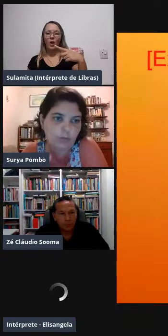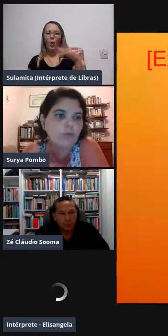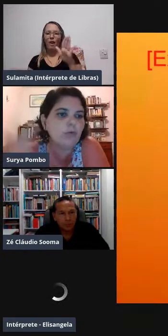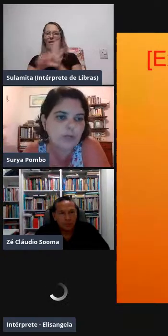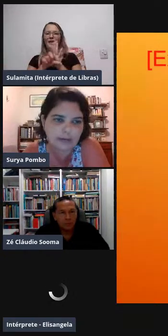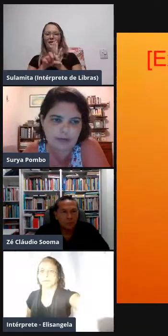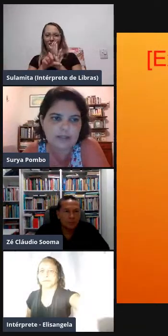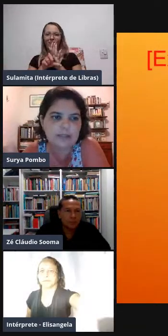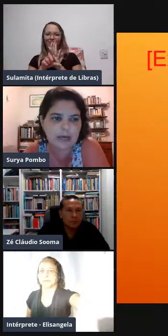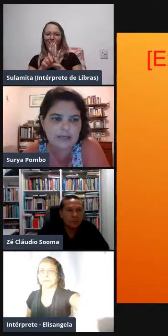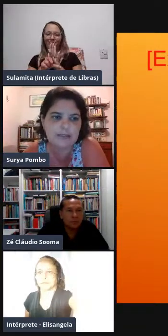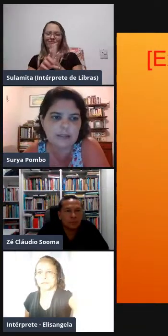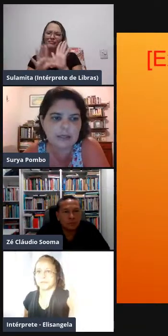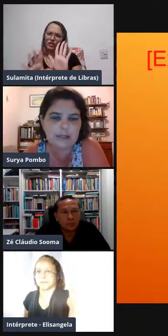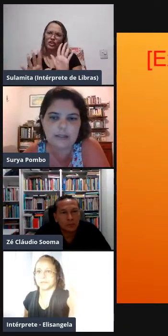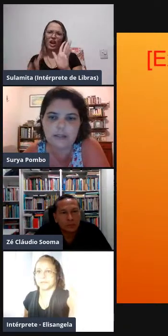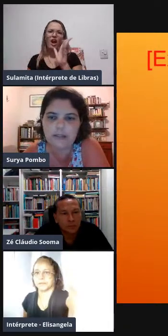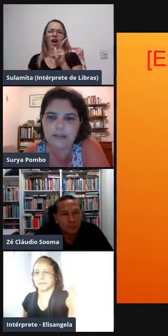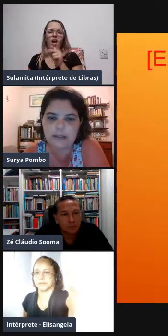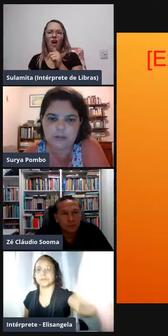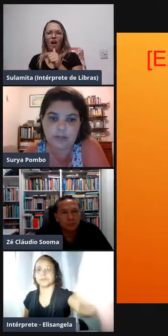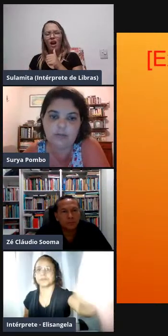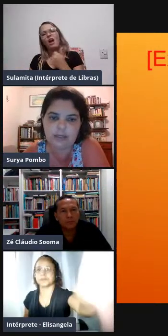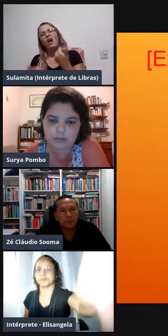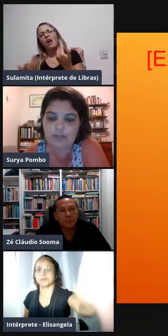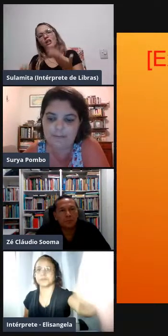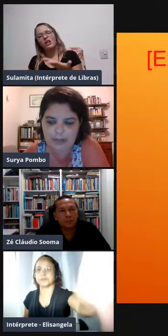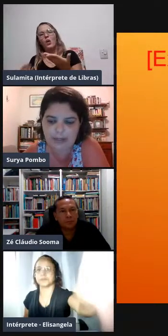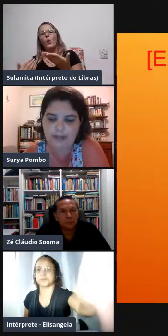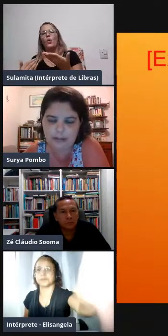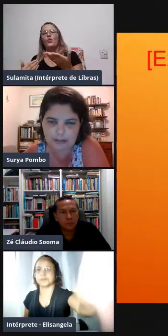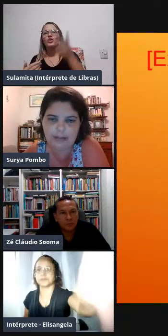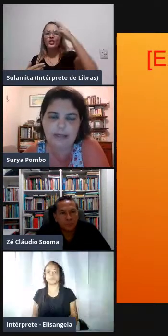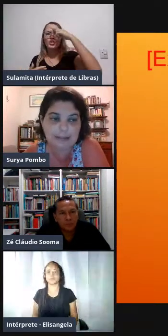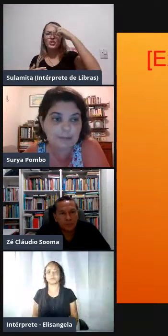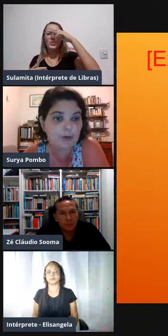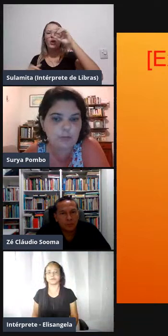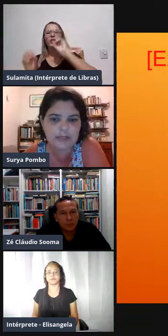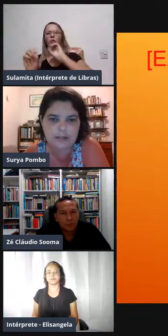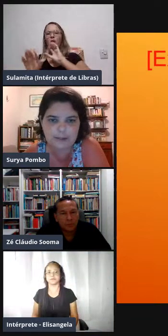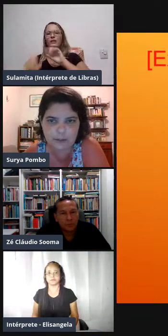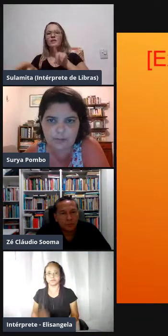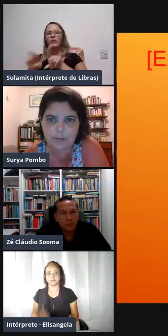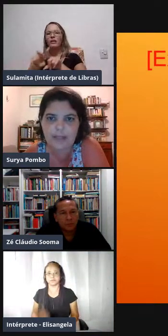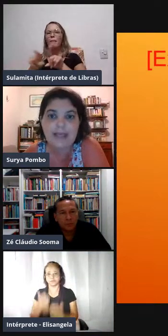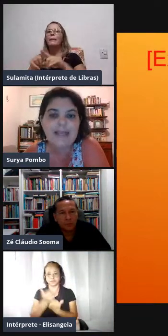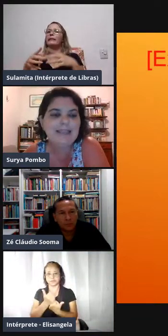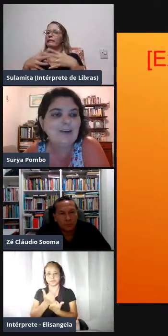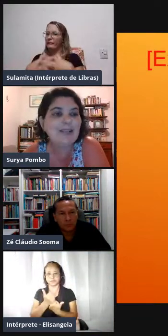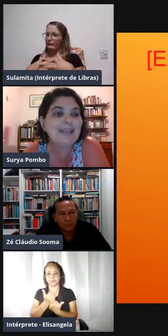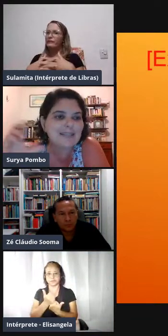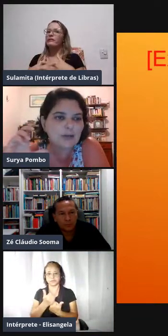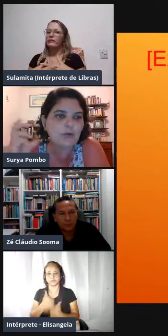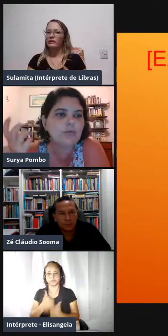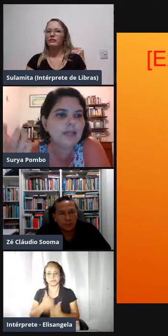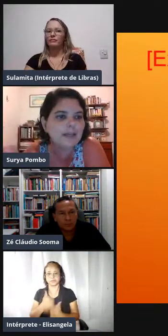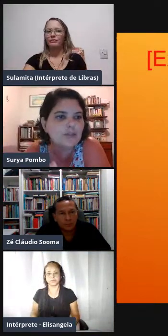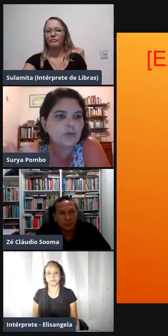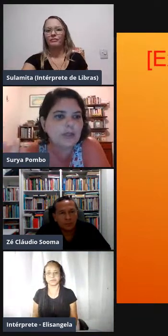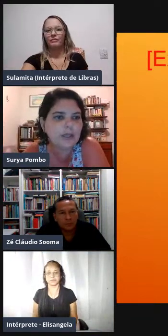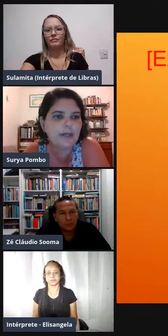era comum, né, a várias áreas, e que aqui na história da educação também atrapalhou bastante. Então, é